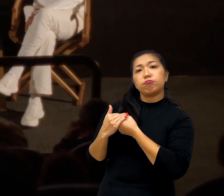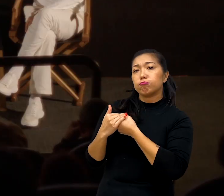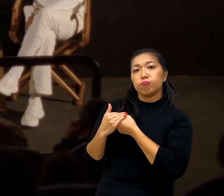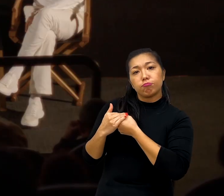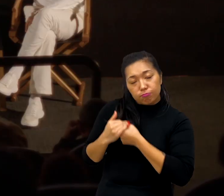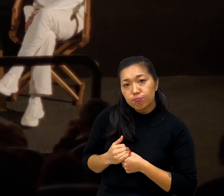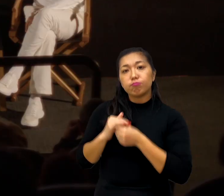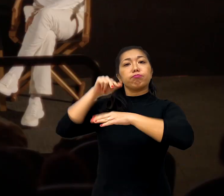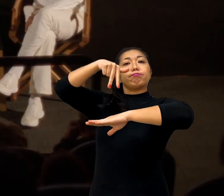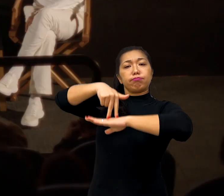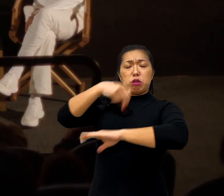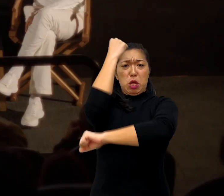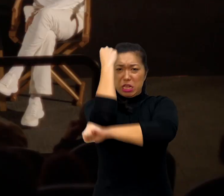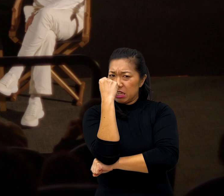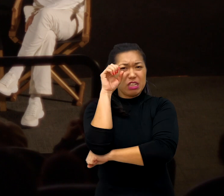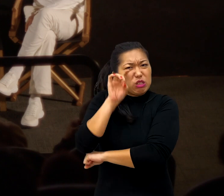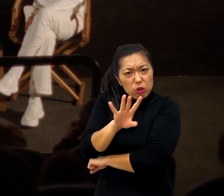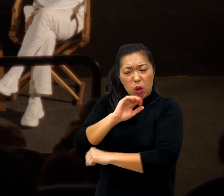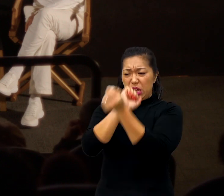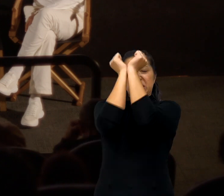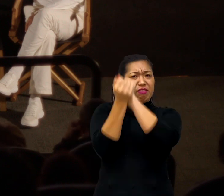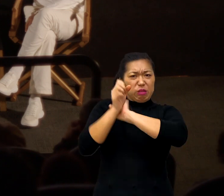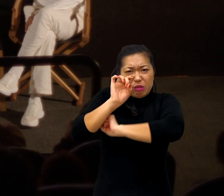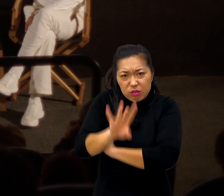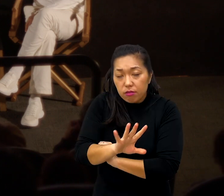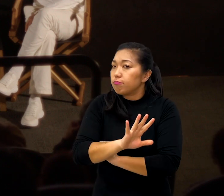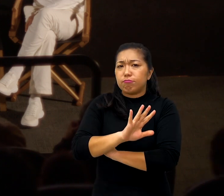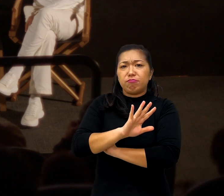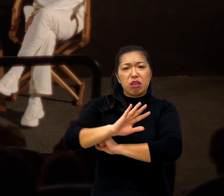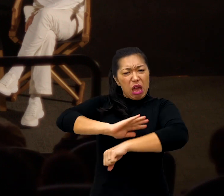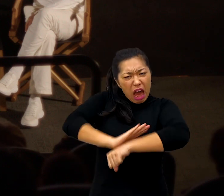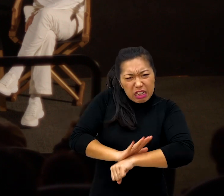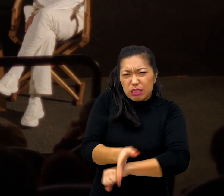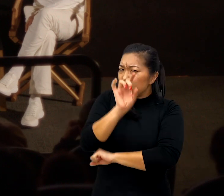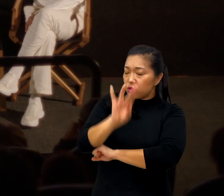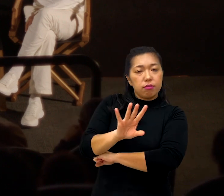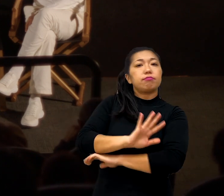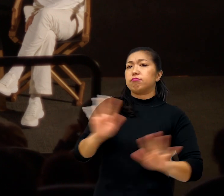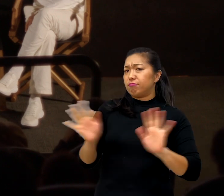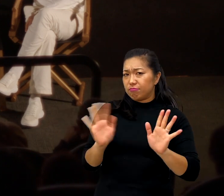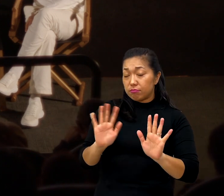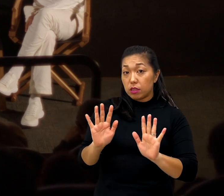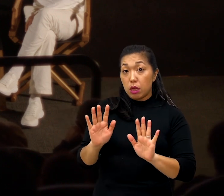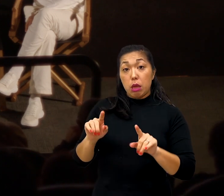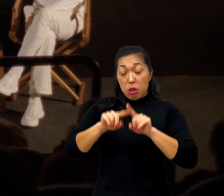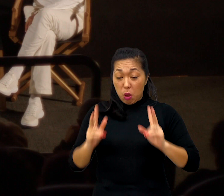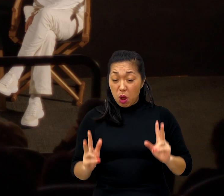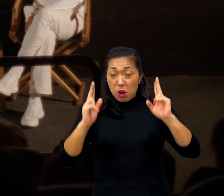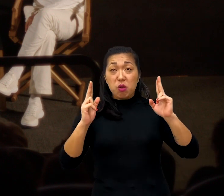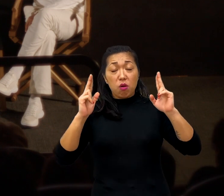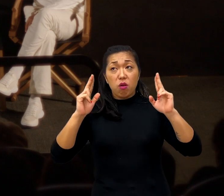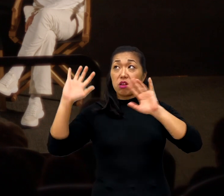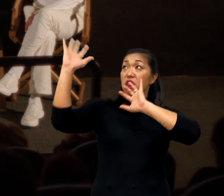à dimensão da resistência, da escravidão e ao racismo. Tanto por recorte temporal, a história do nosso